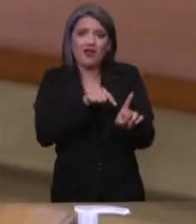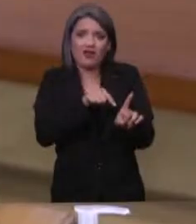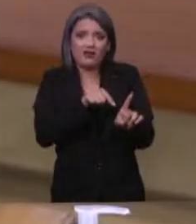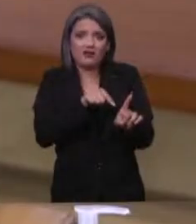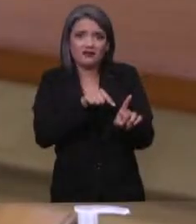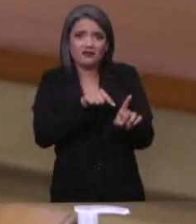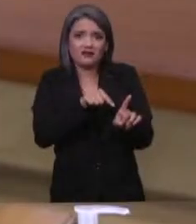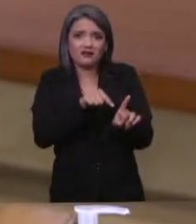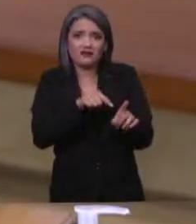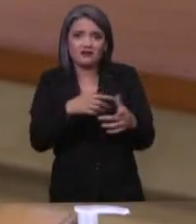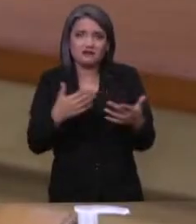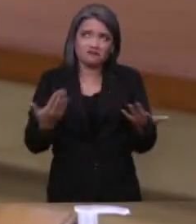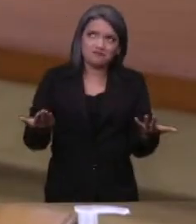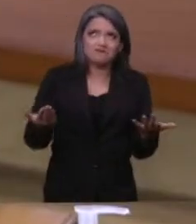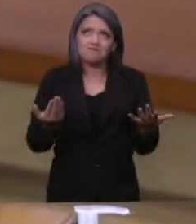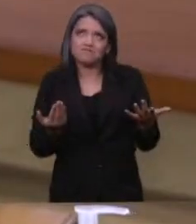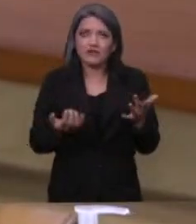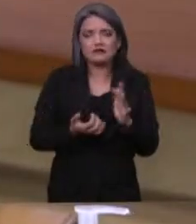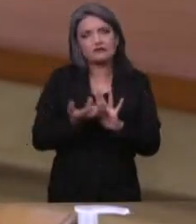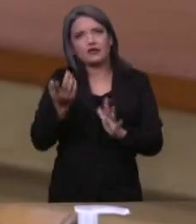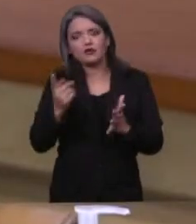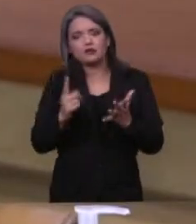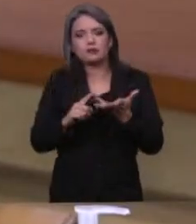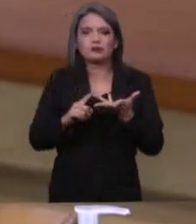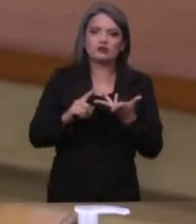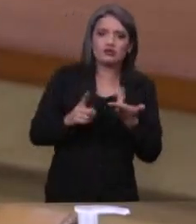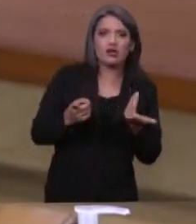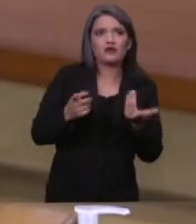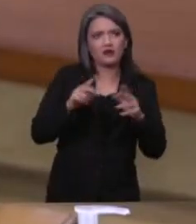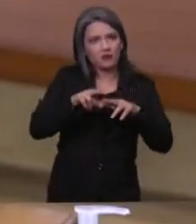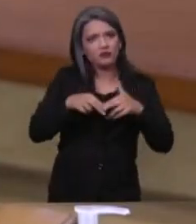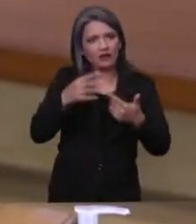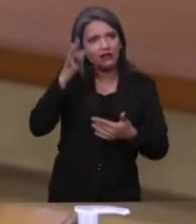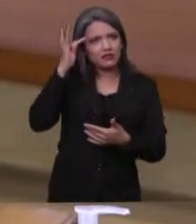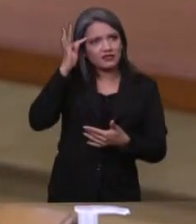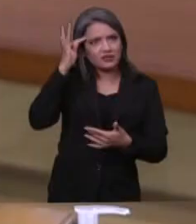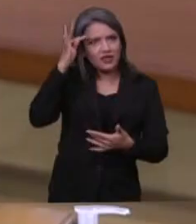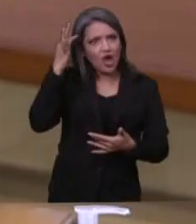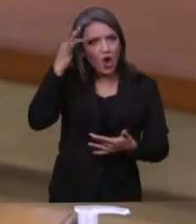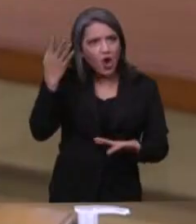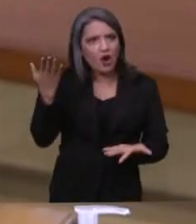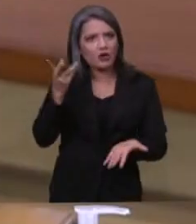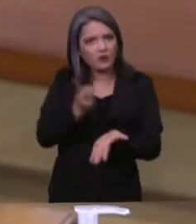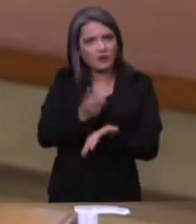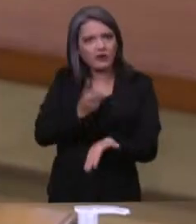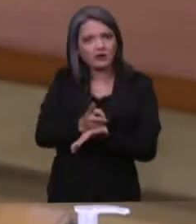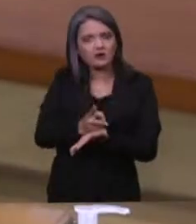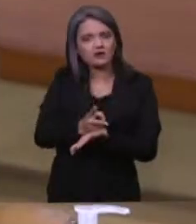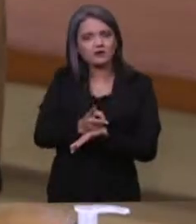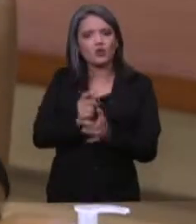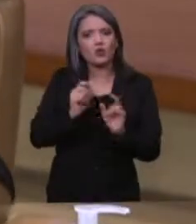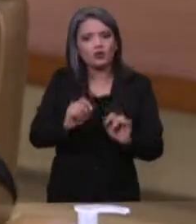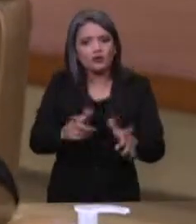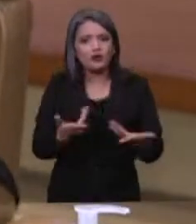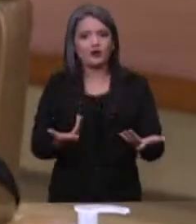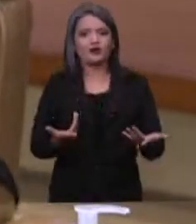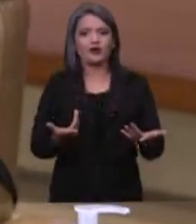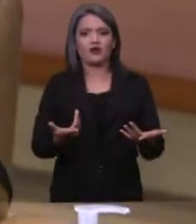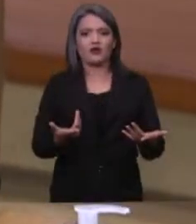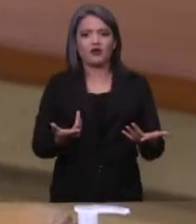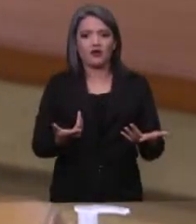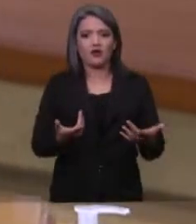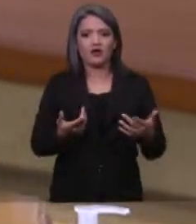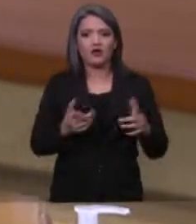uma questão, e aí é uma questão teórica mesmo, de condutas, se elas